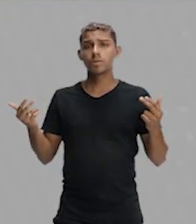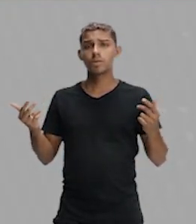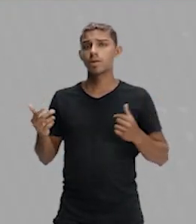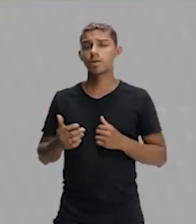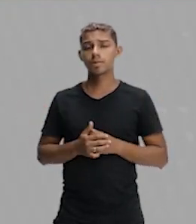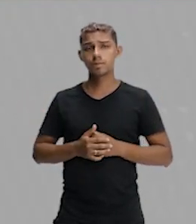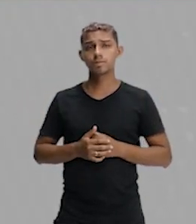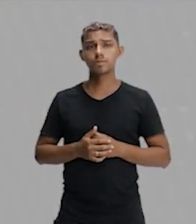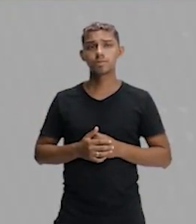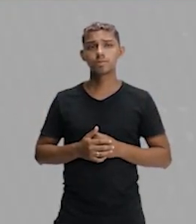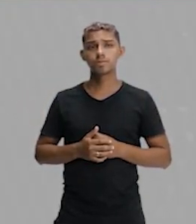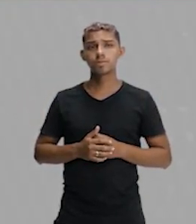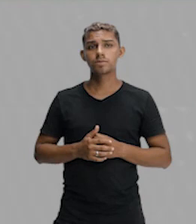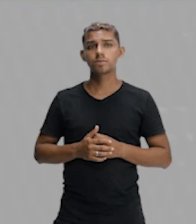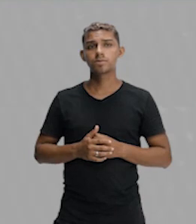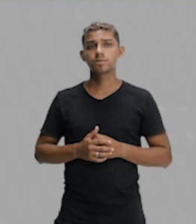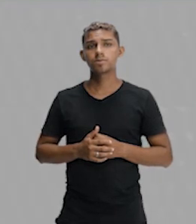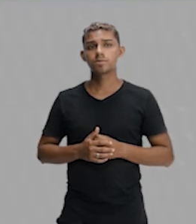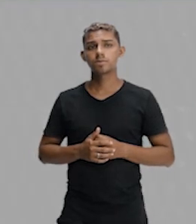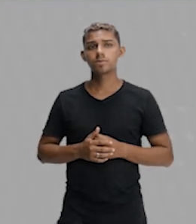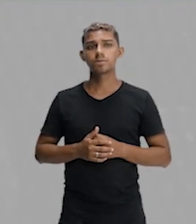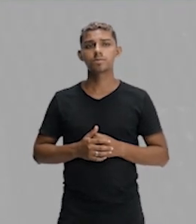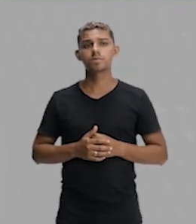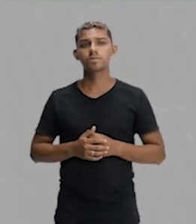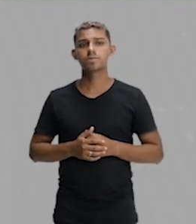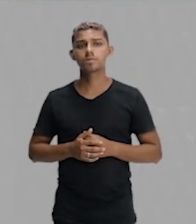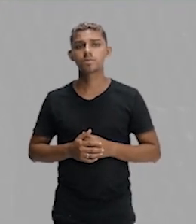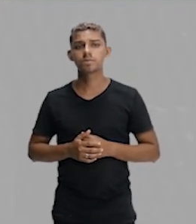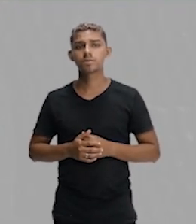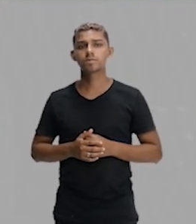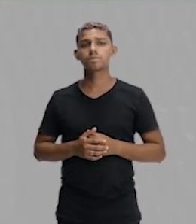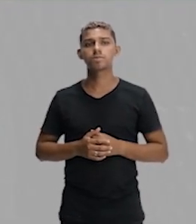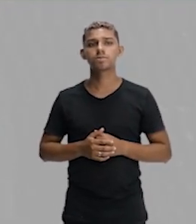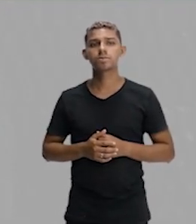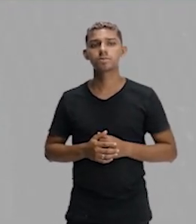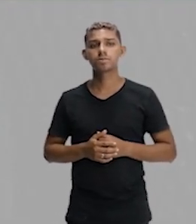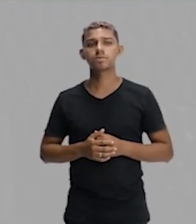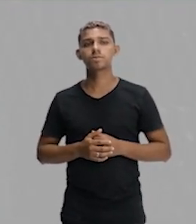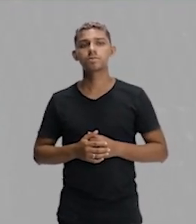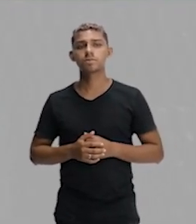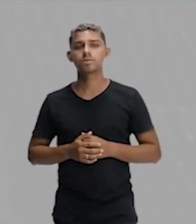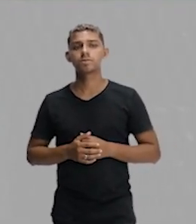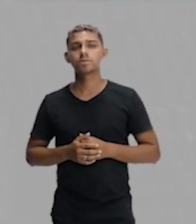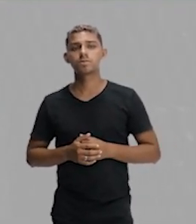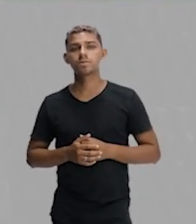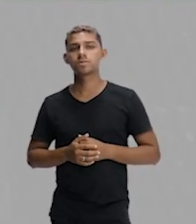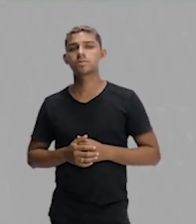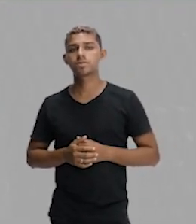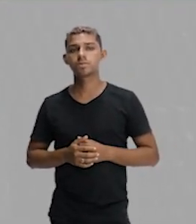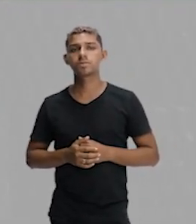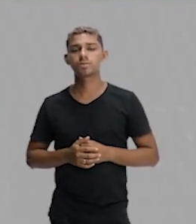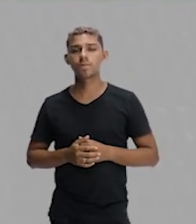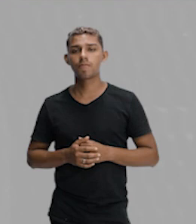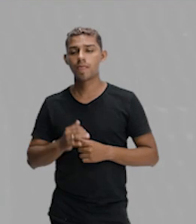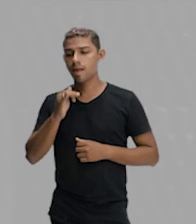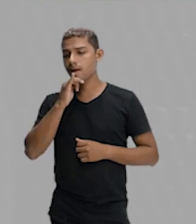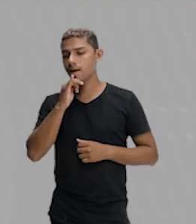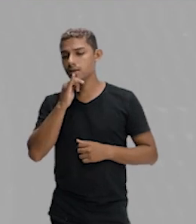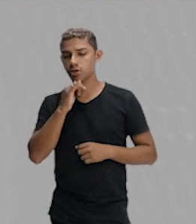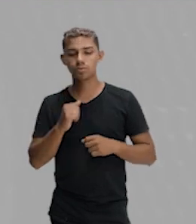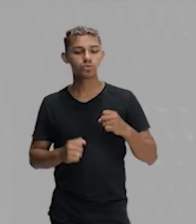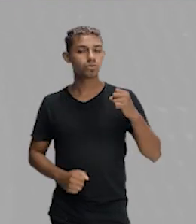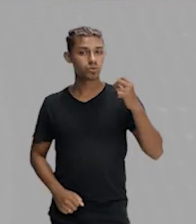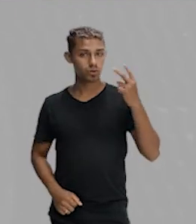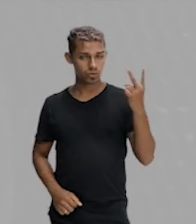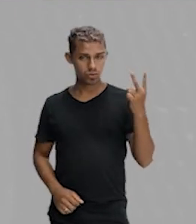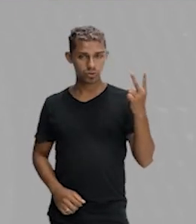nós estamos subtraindo duas coisas iguais, essa subtração ela só pode ser igual a 0, né? Então, o campo resultante em 1,